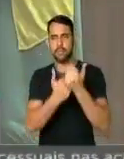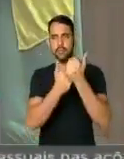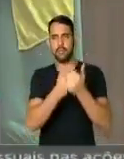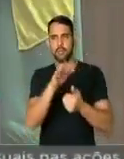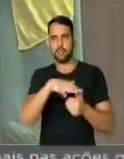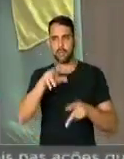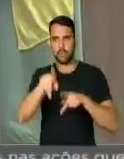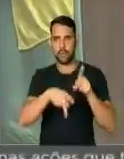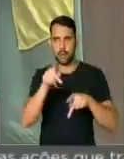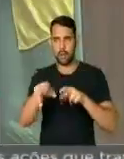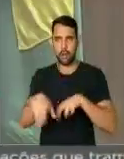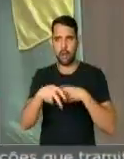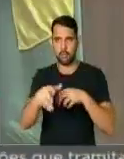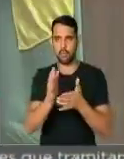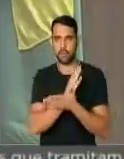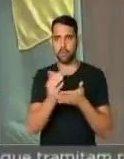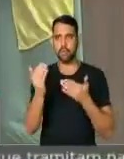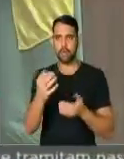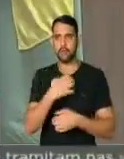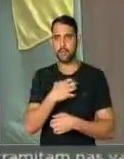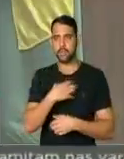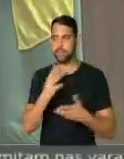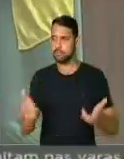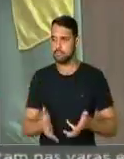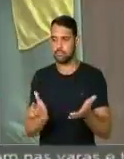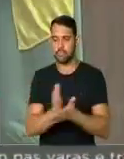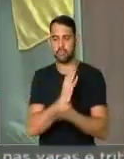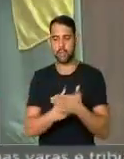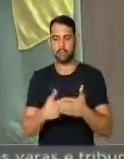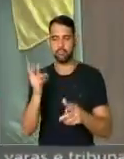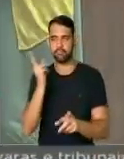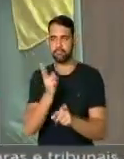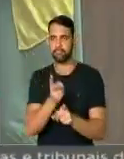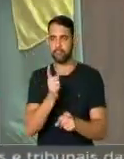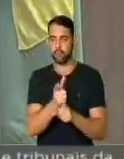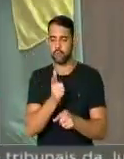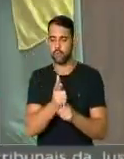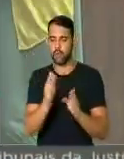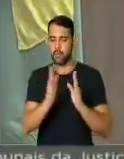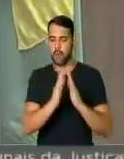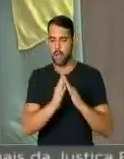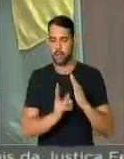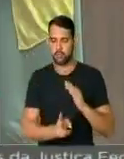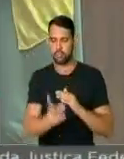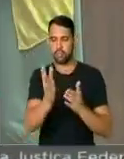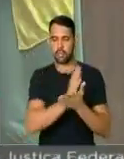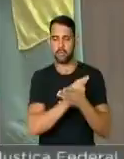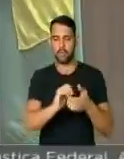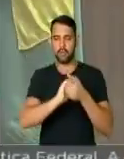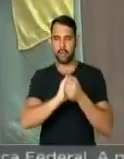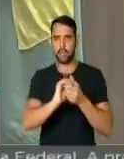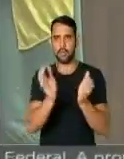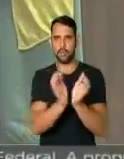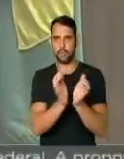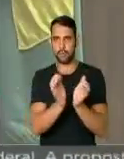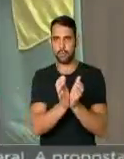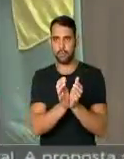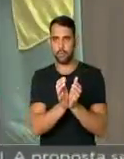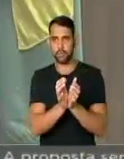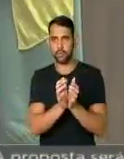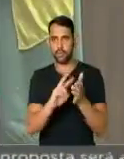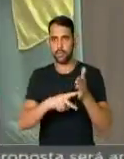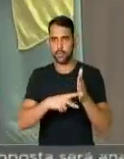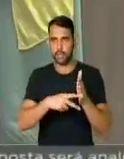do campo, que os jovens se sintam motivados a permanecer no meio rural e cumprimentar aqui também as organizações,